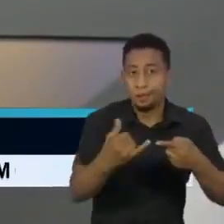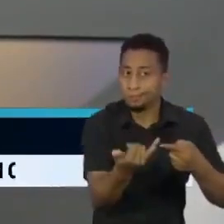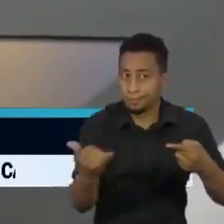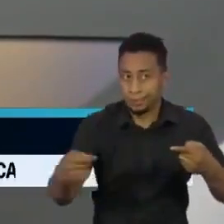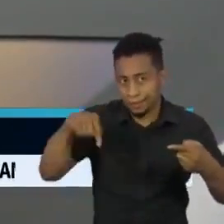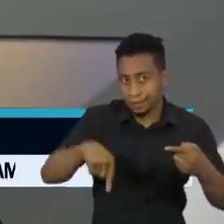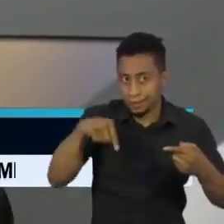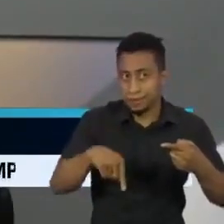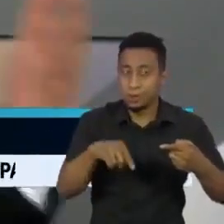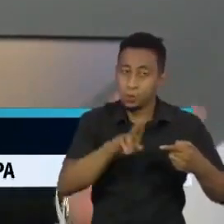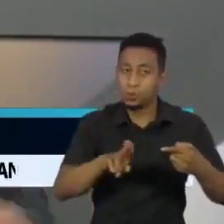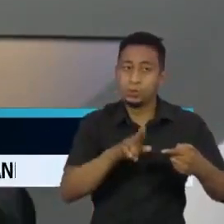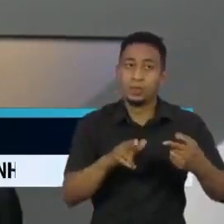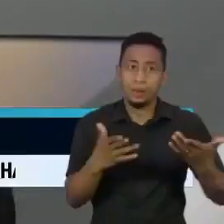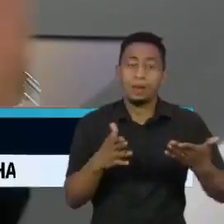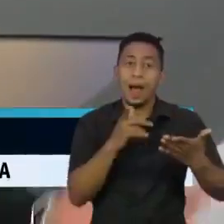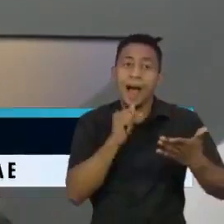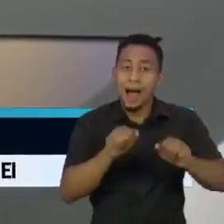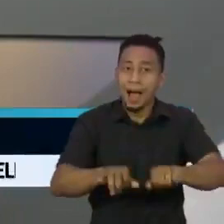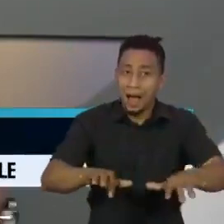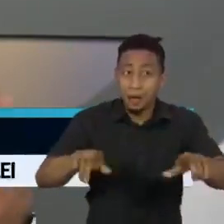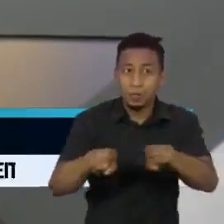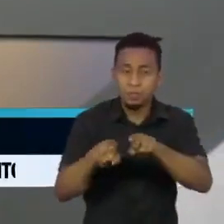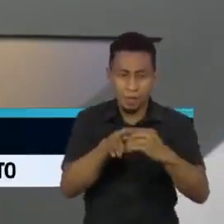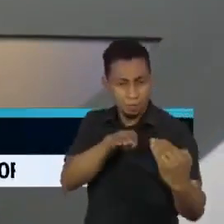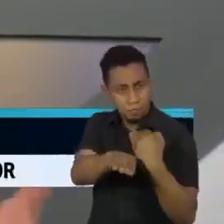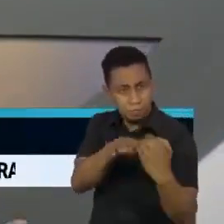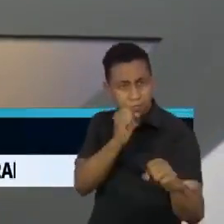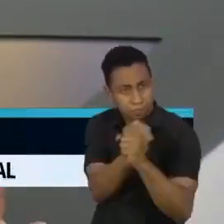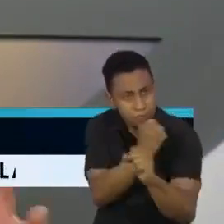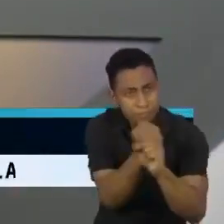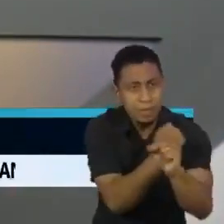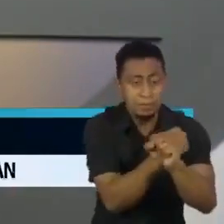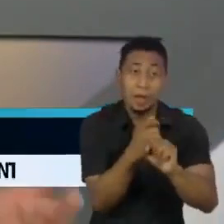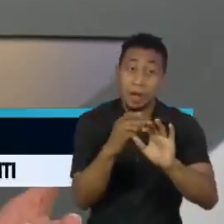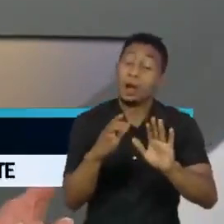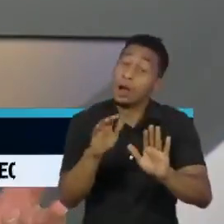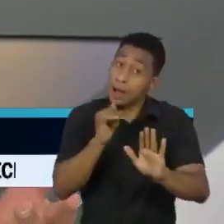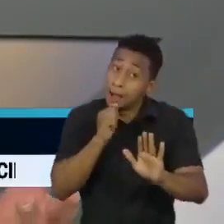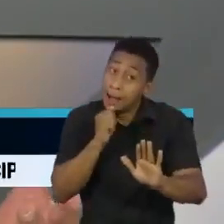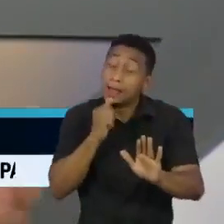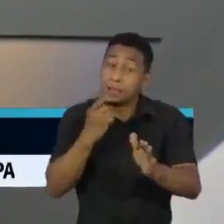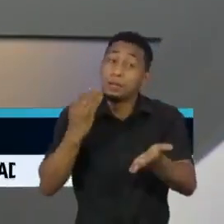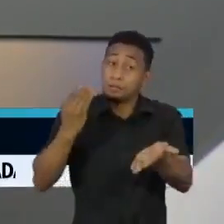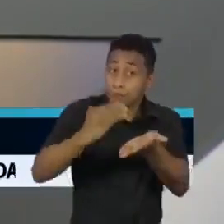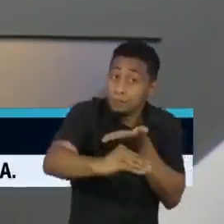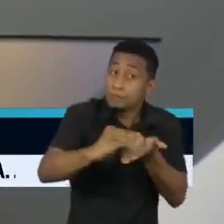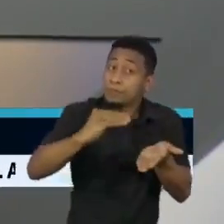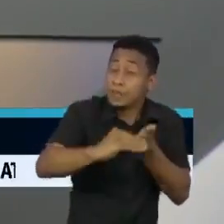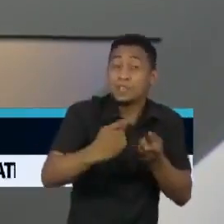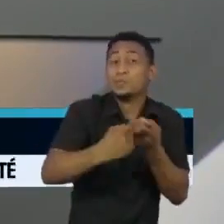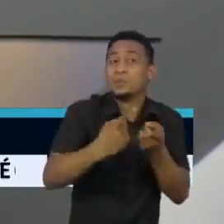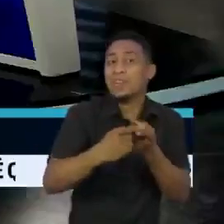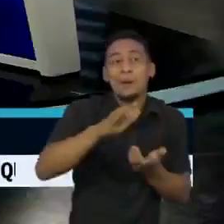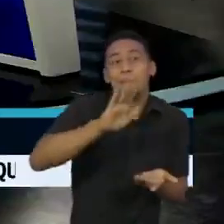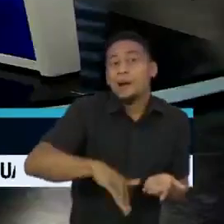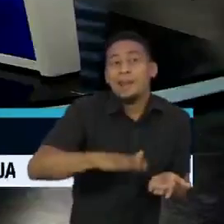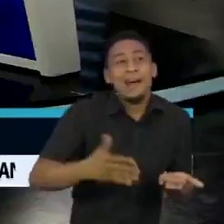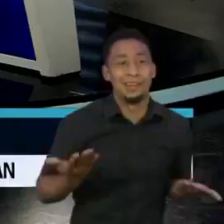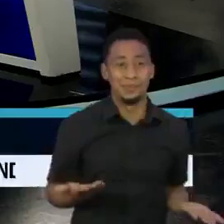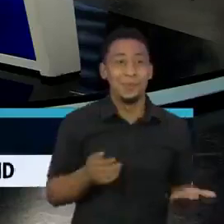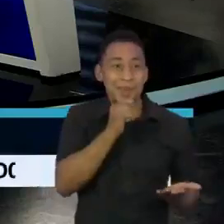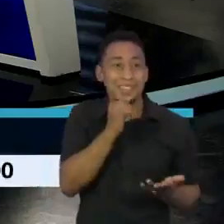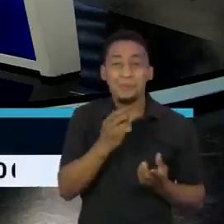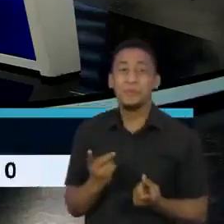e concessões como estradas etc você ainda tem muita investidor que é barato a gente fala que ela estamos vendendo eu tenho